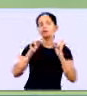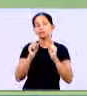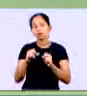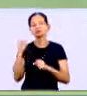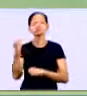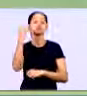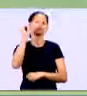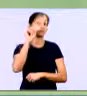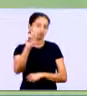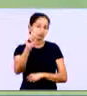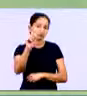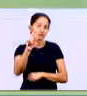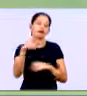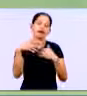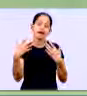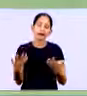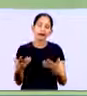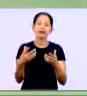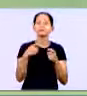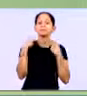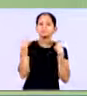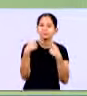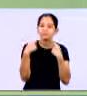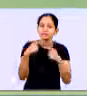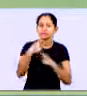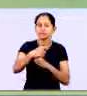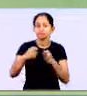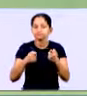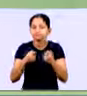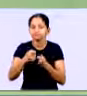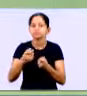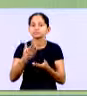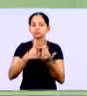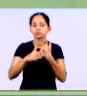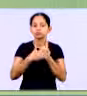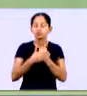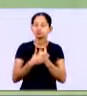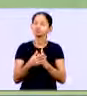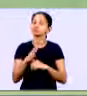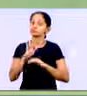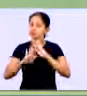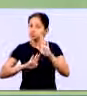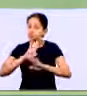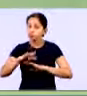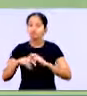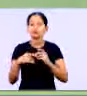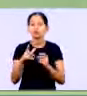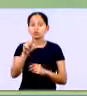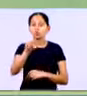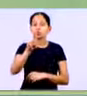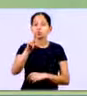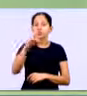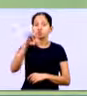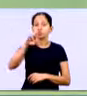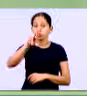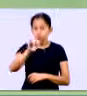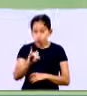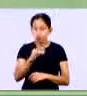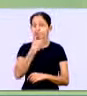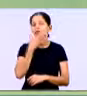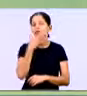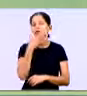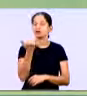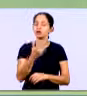despesas sejam rigorosamente controladas para haver a certeza de que a empresa terá lucro e não prejuízo devido ao